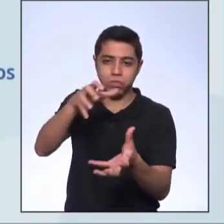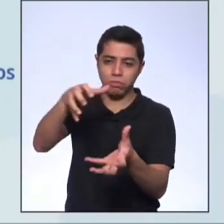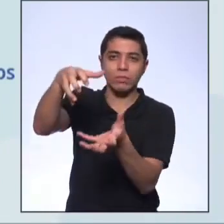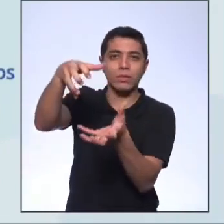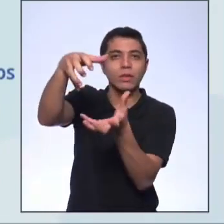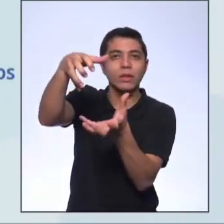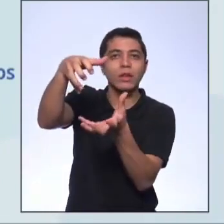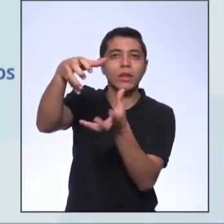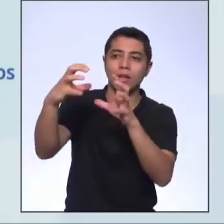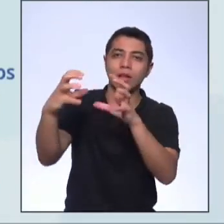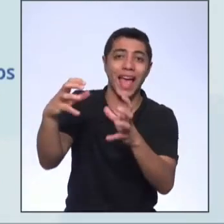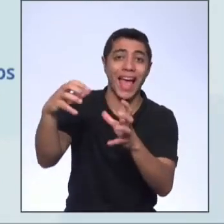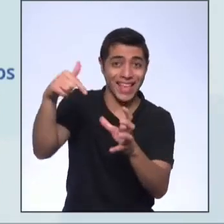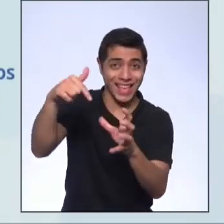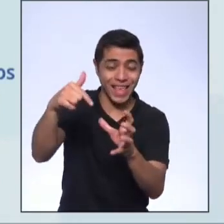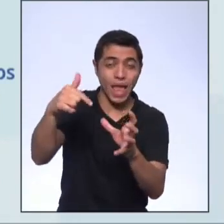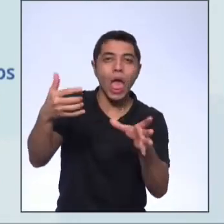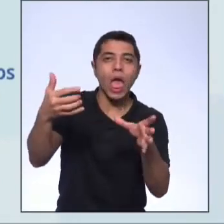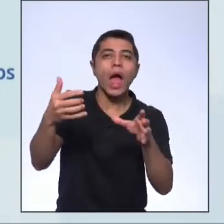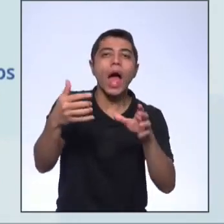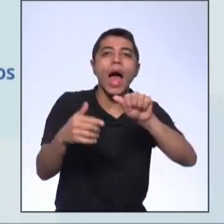E aí, no caso